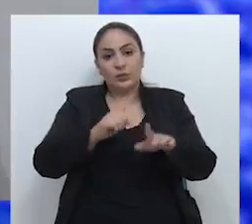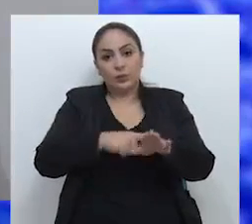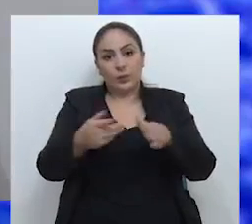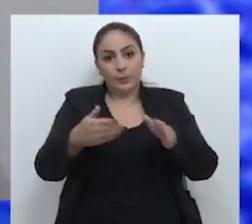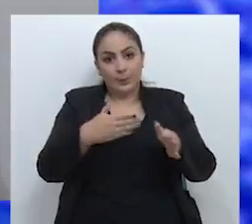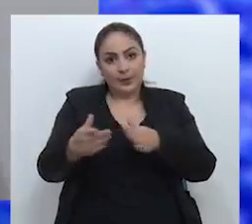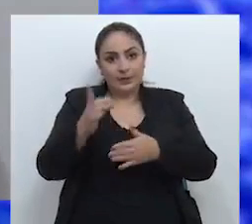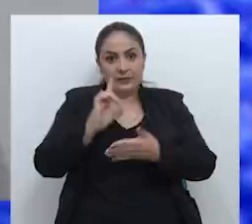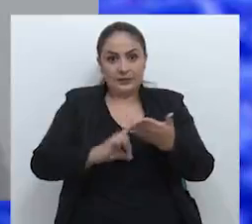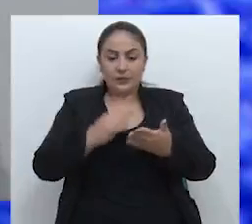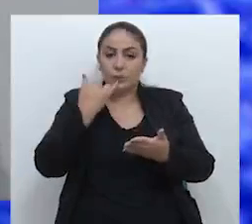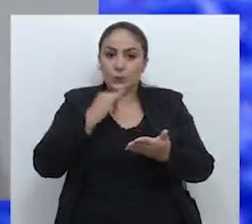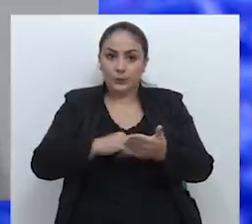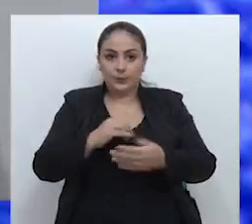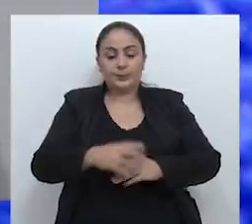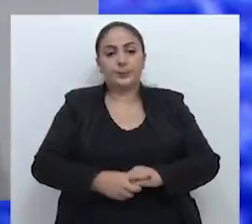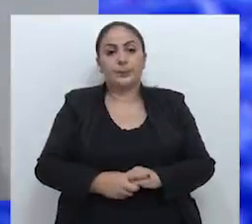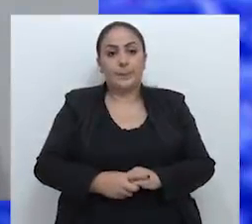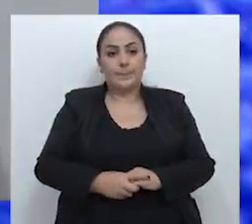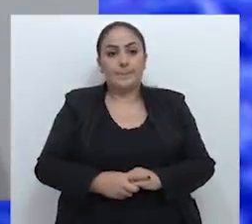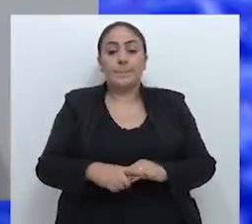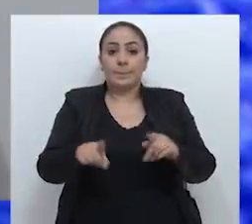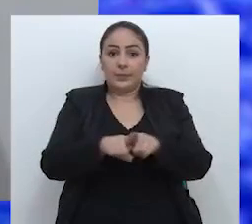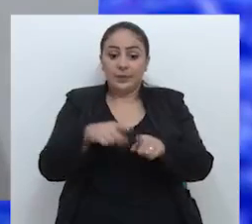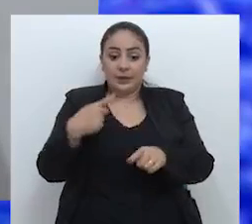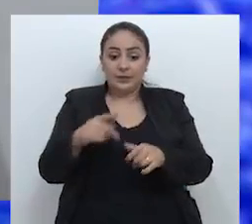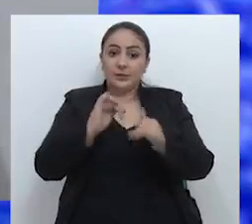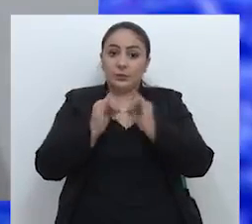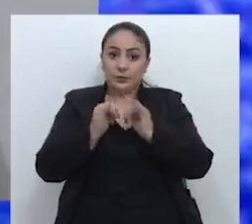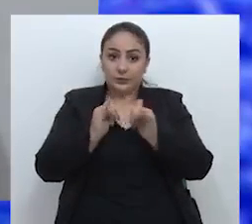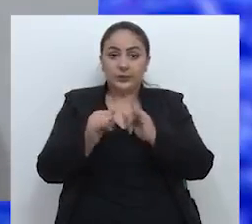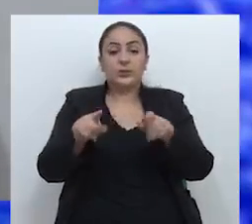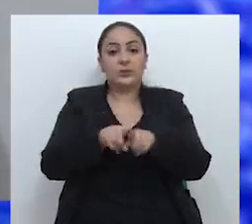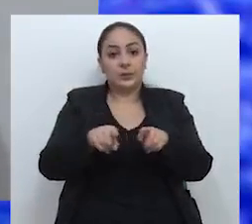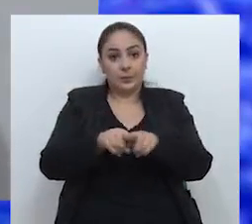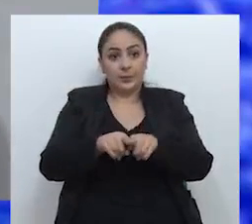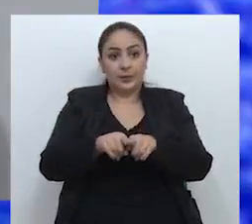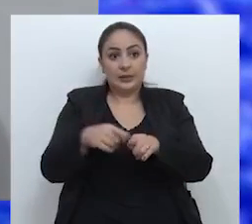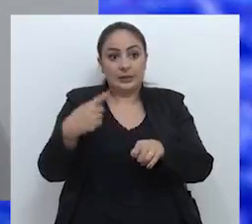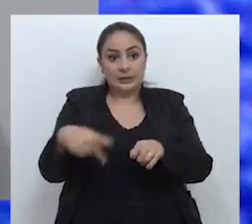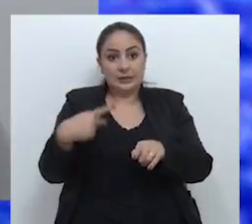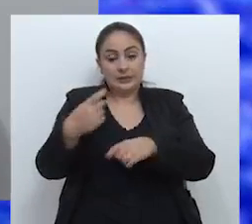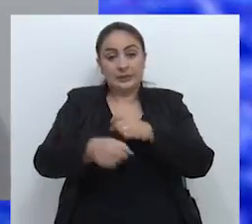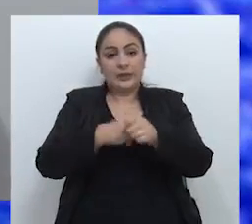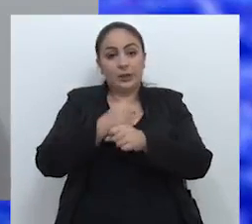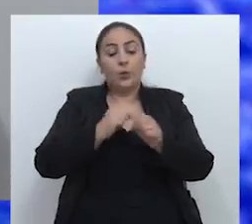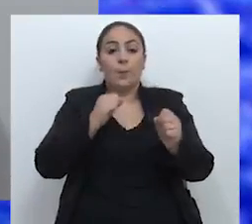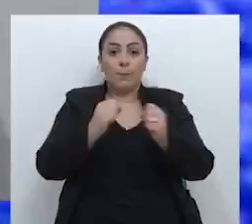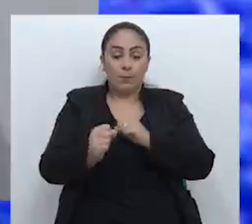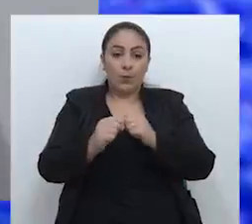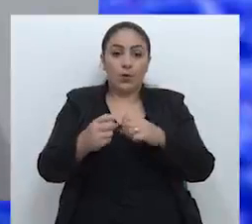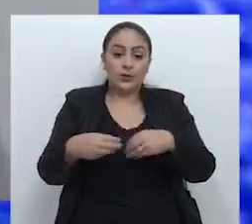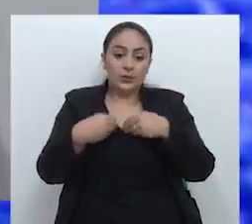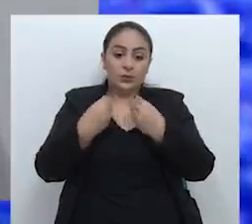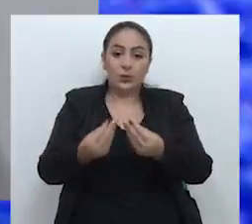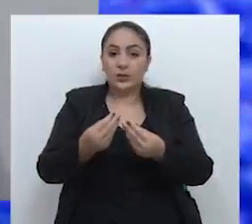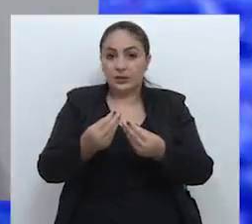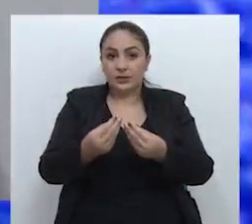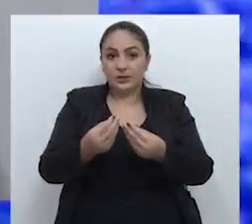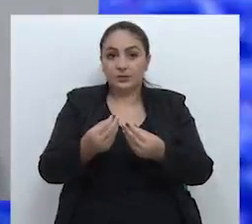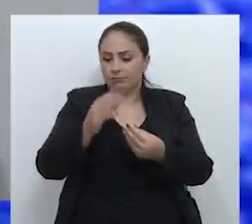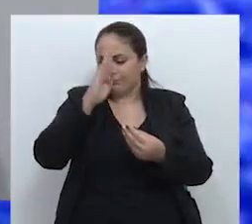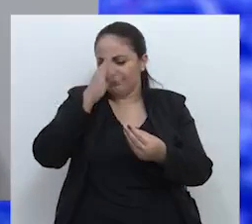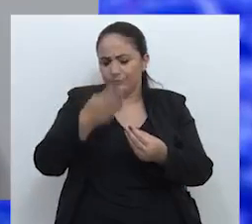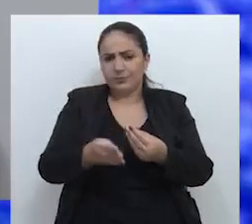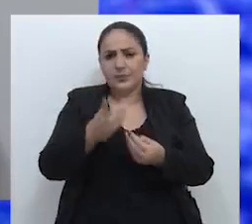prazo de declaração. Além dessa novidade, também a partir desse ano é possível doar diretamente